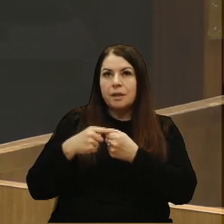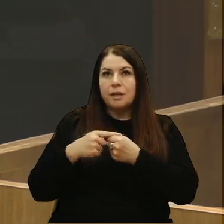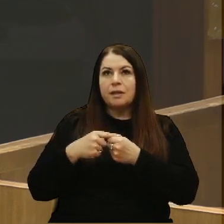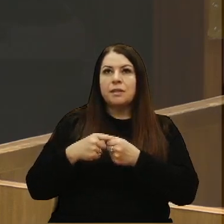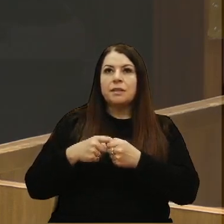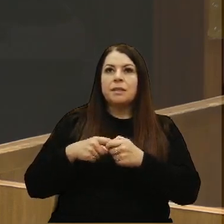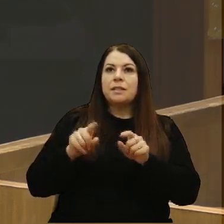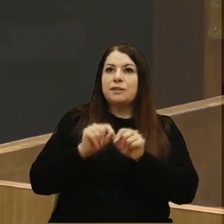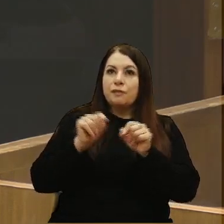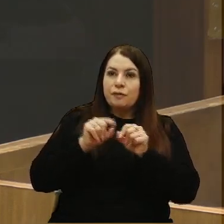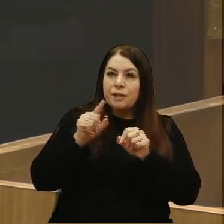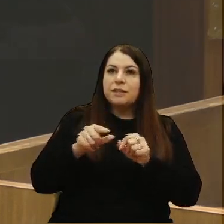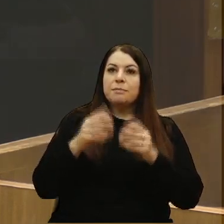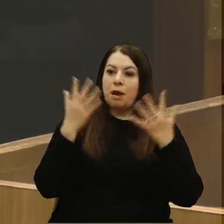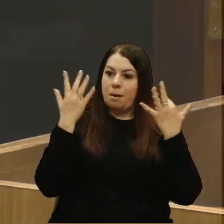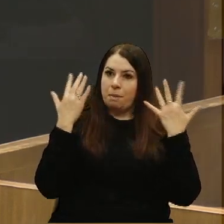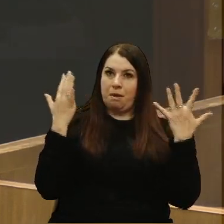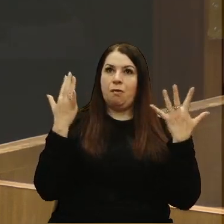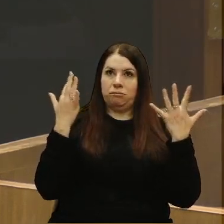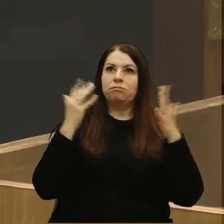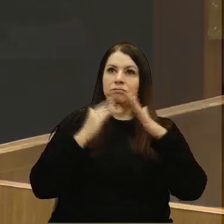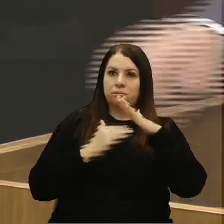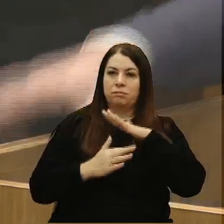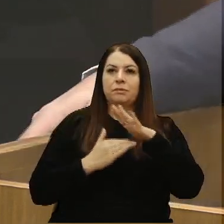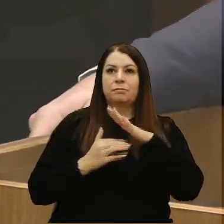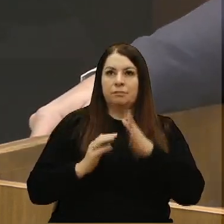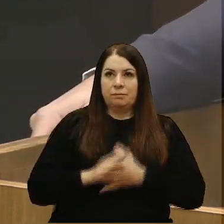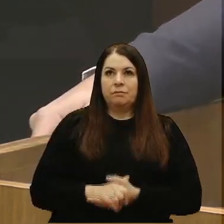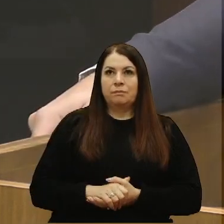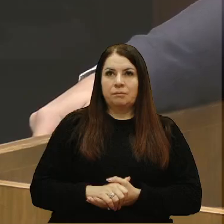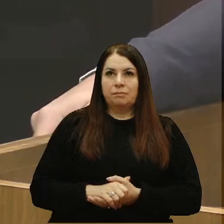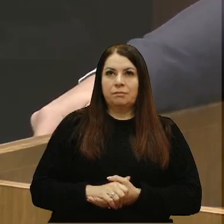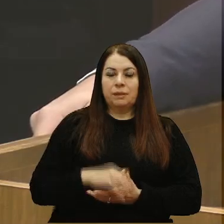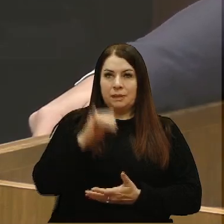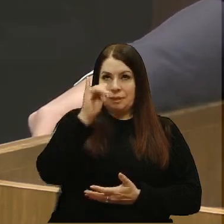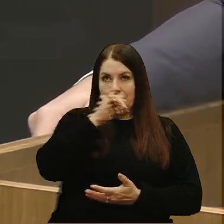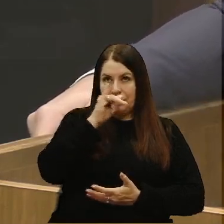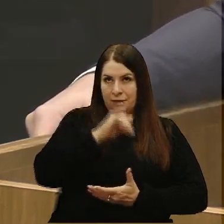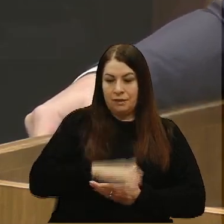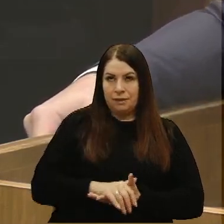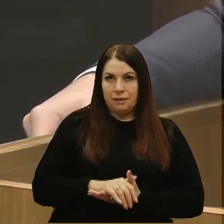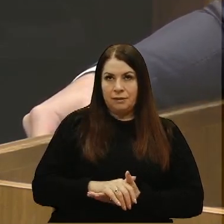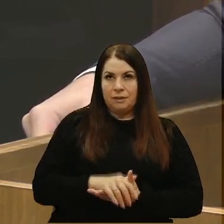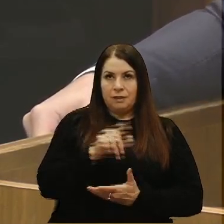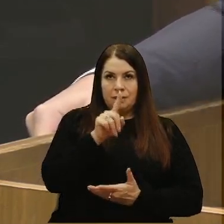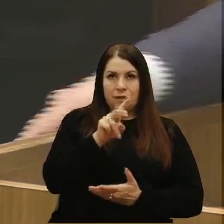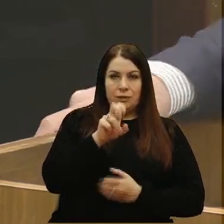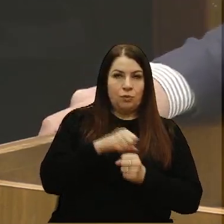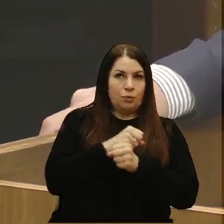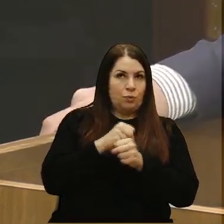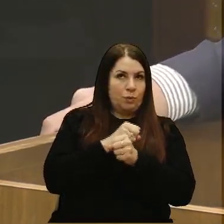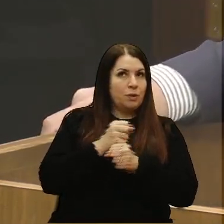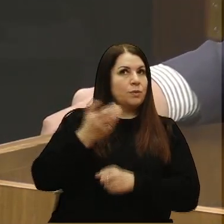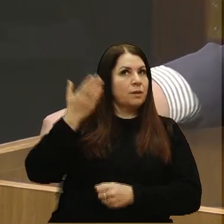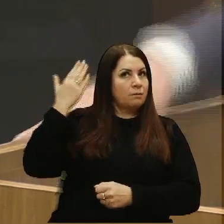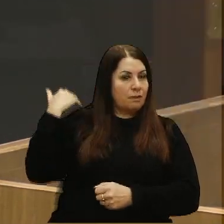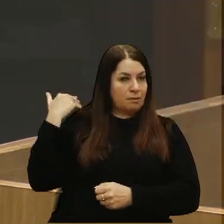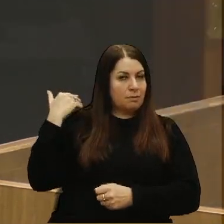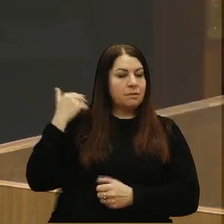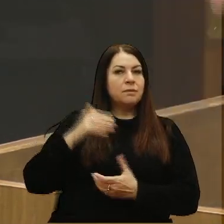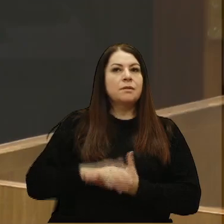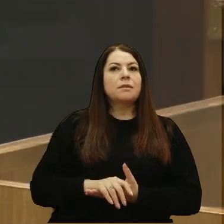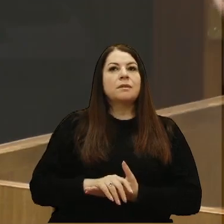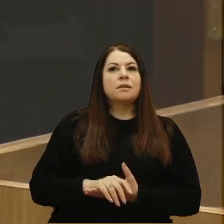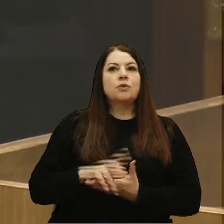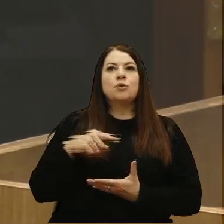forjou pela mão dos imigrantes italianos de 150 anos atrás e